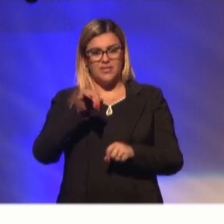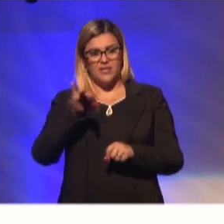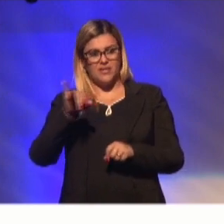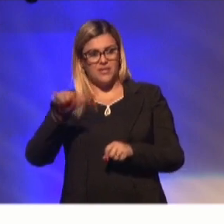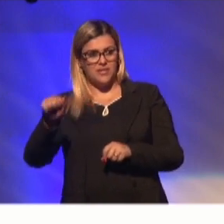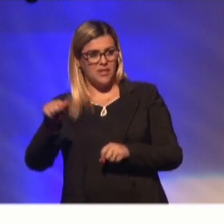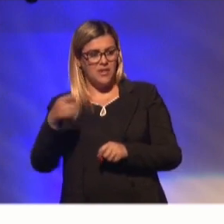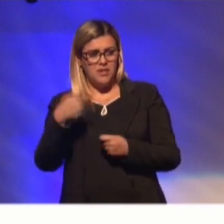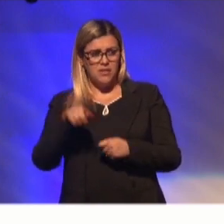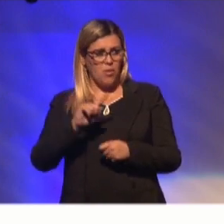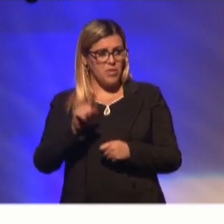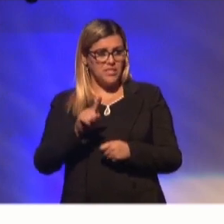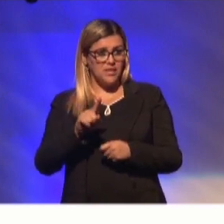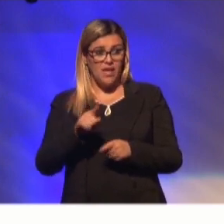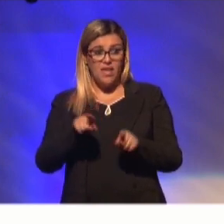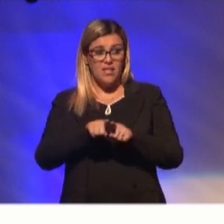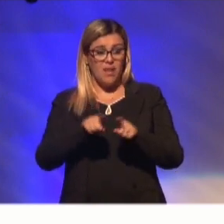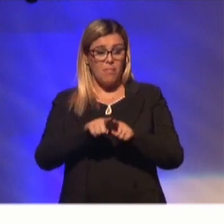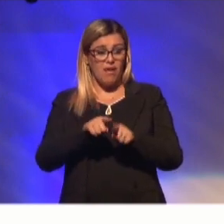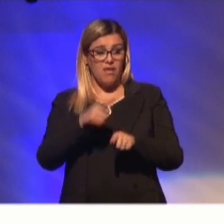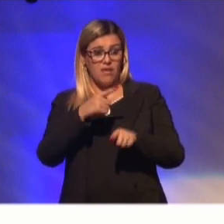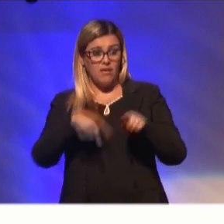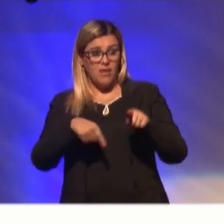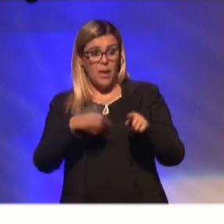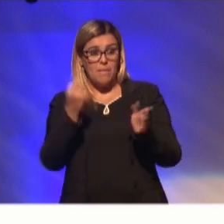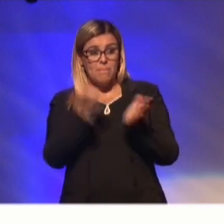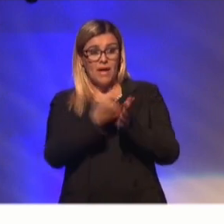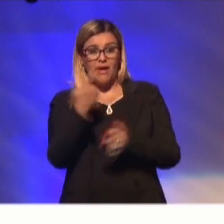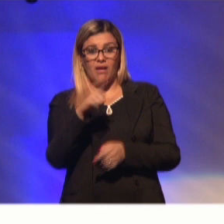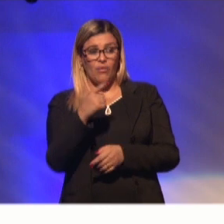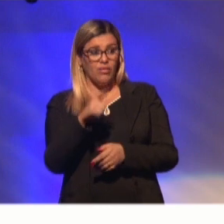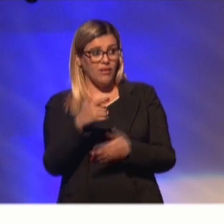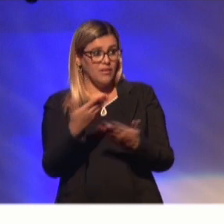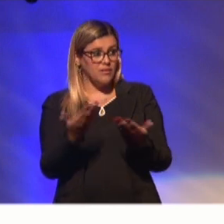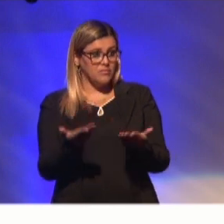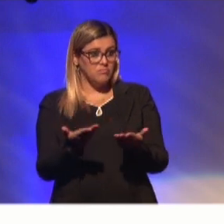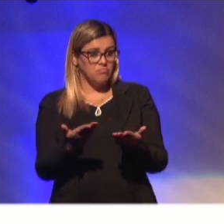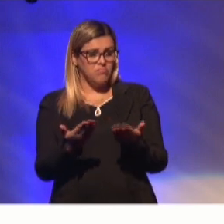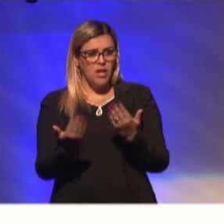também sem cicatrizes, não deixa cicatrizes. E o baixo custo quando comparado à